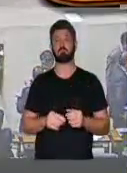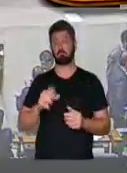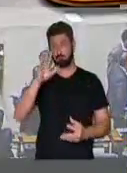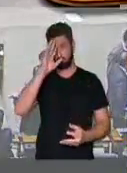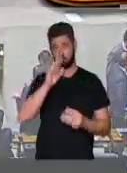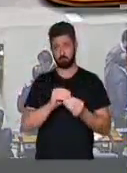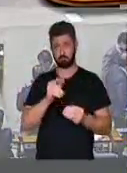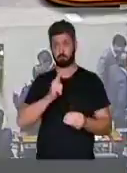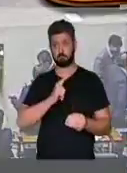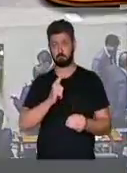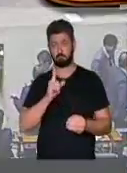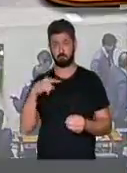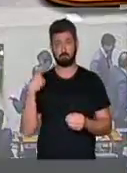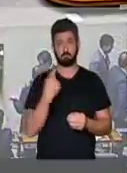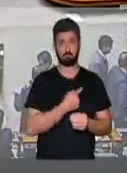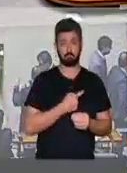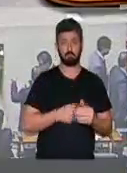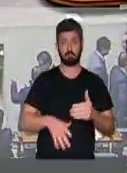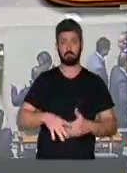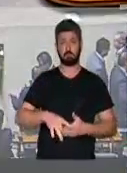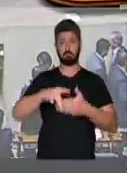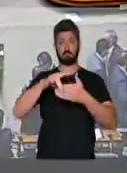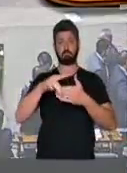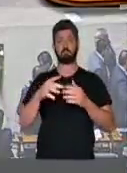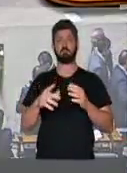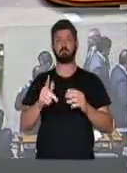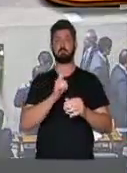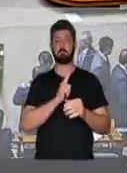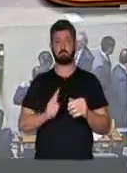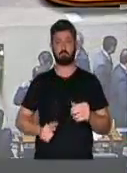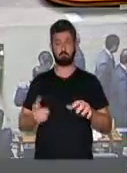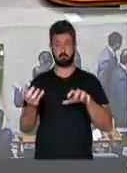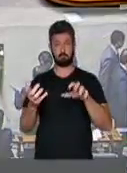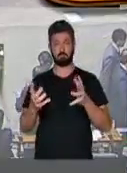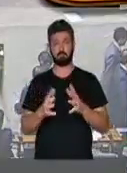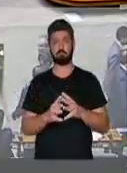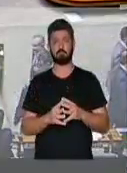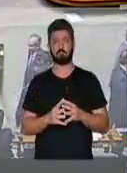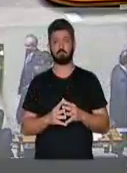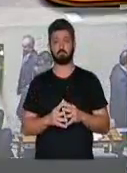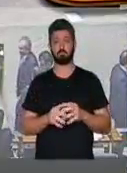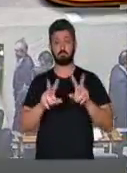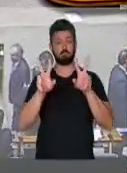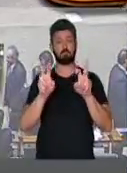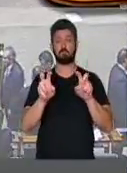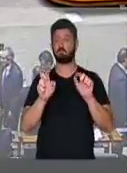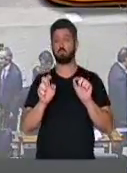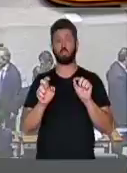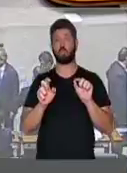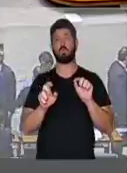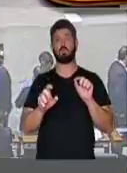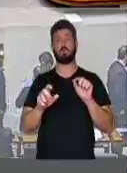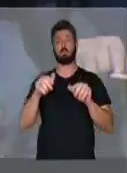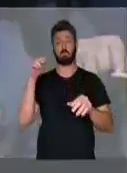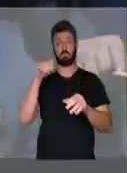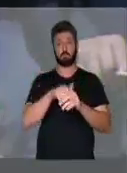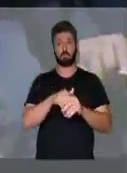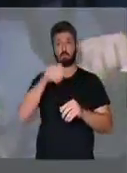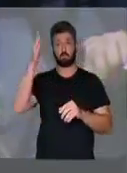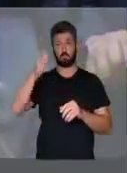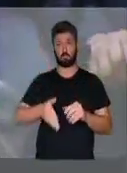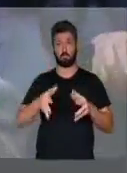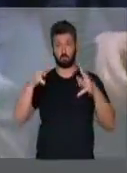confirmando o entendimento que fizemos com o líder do governo no Congresso a respeito da votação